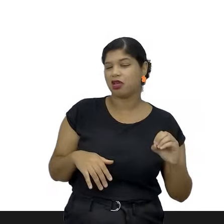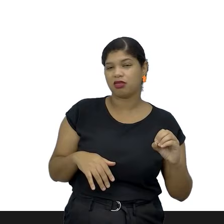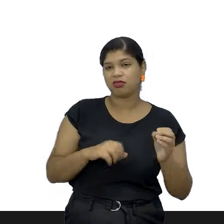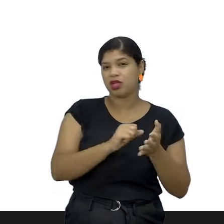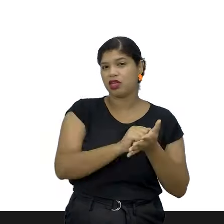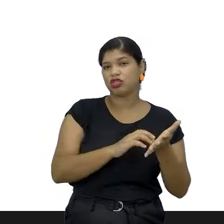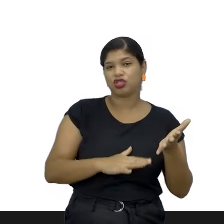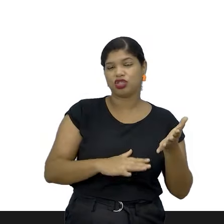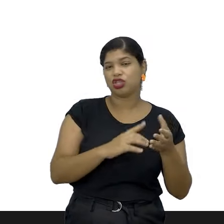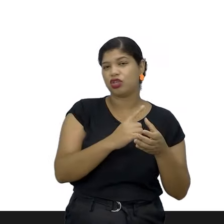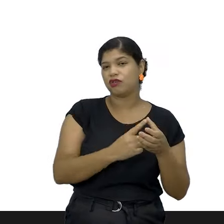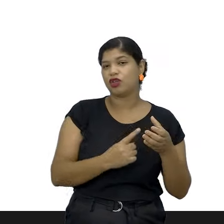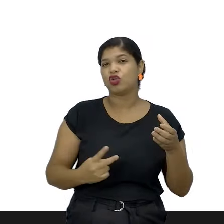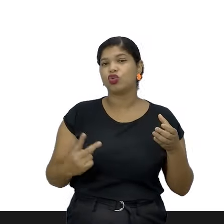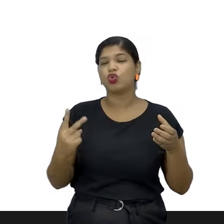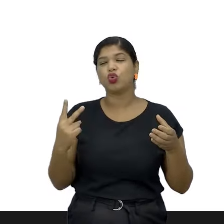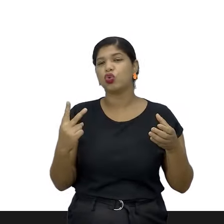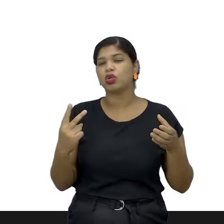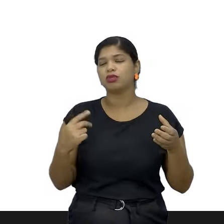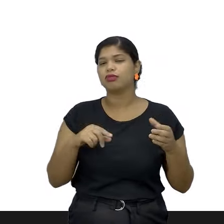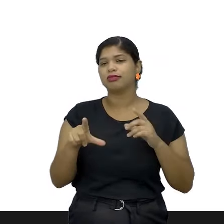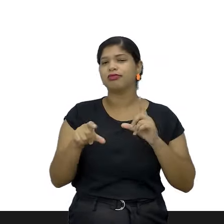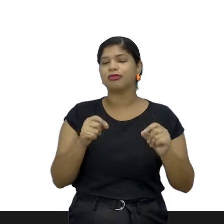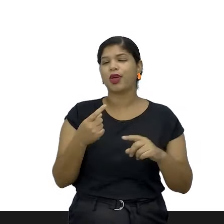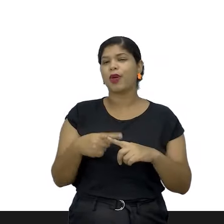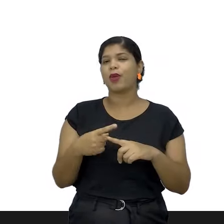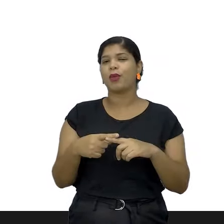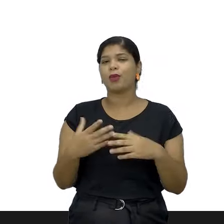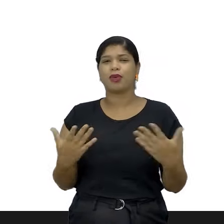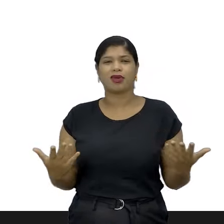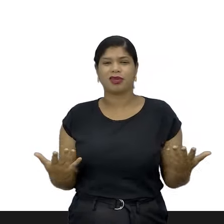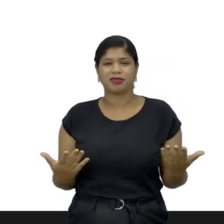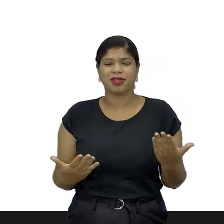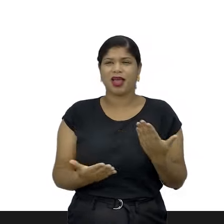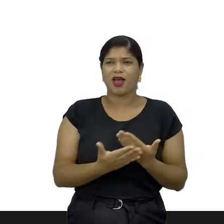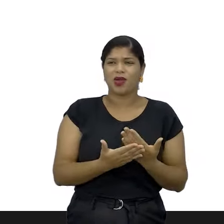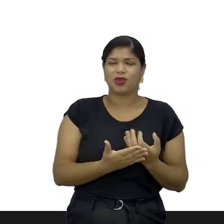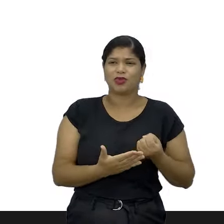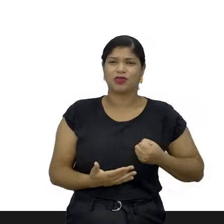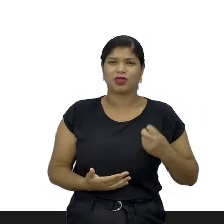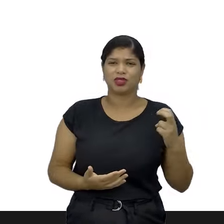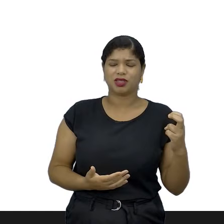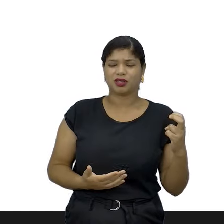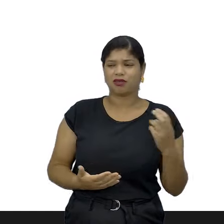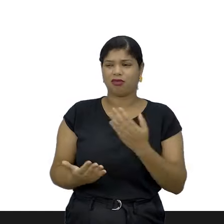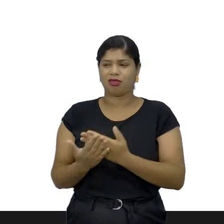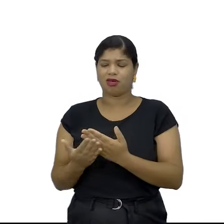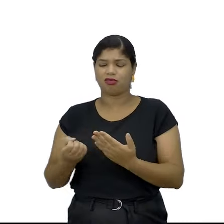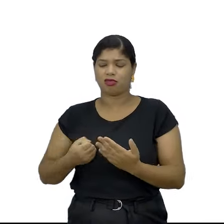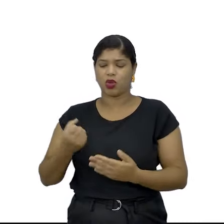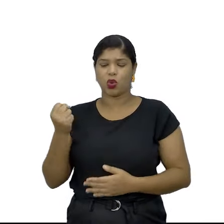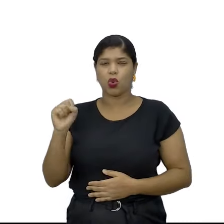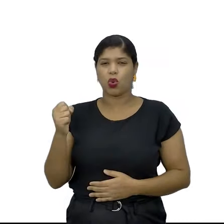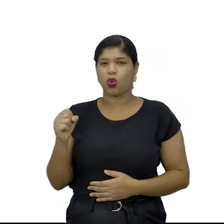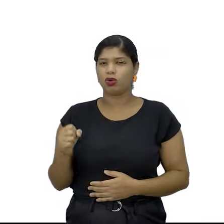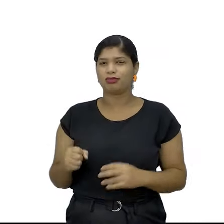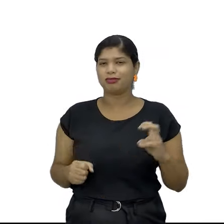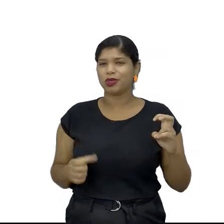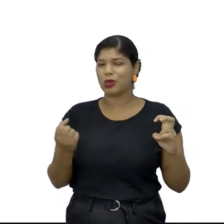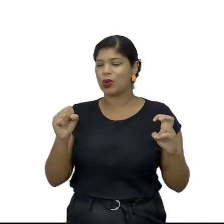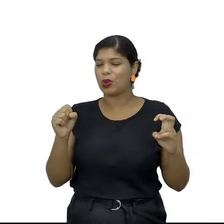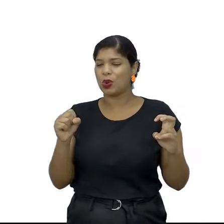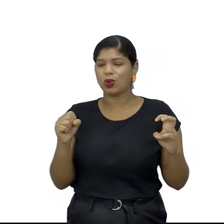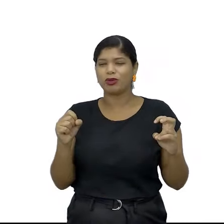sequência, eu escolhi essas duas, né? Por que a aula 5 e a aula 8? O que elas têm em